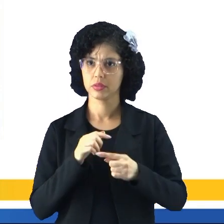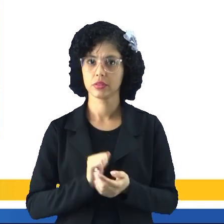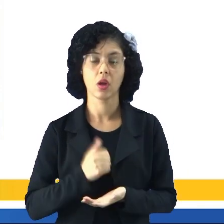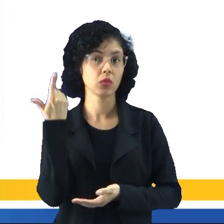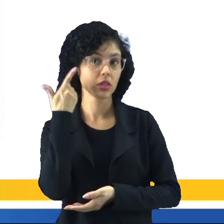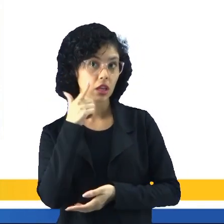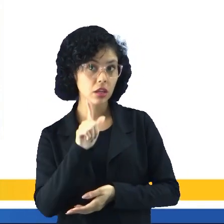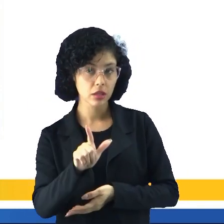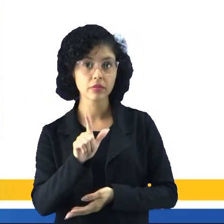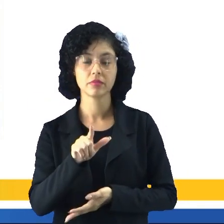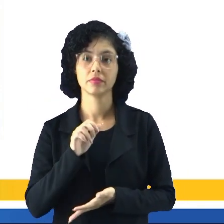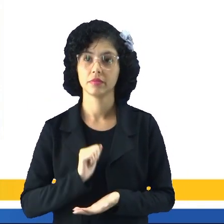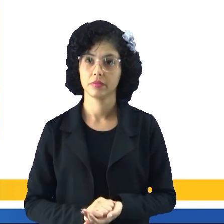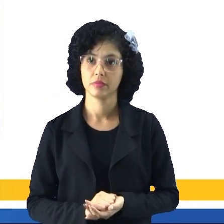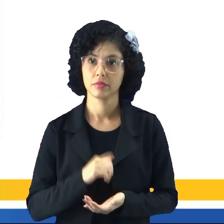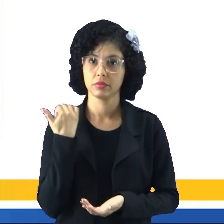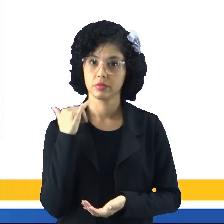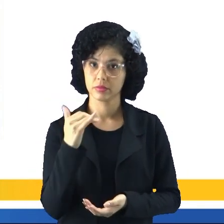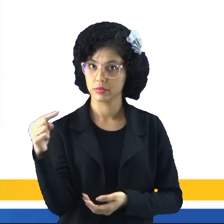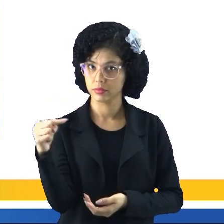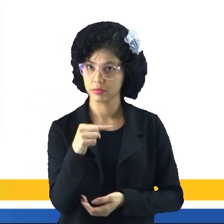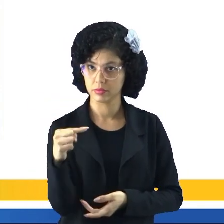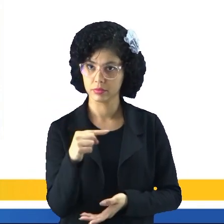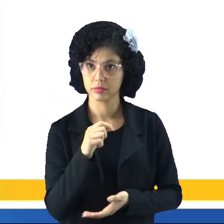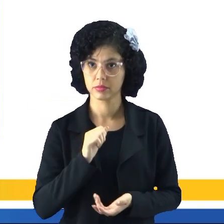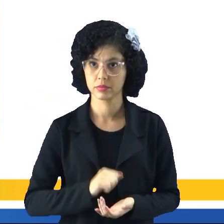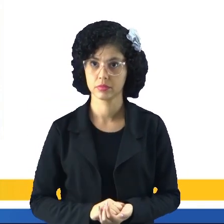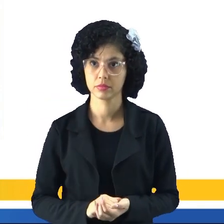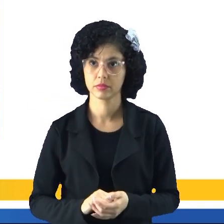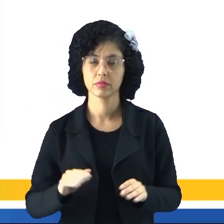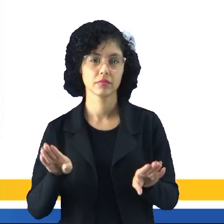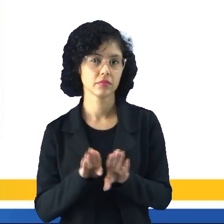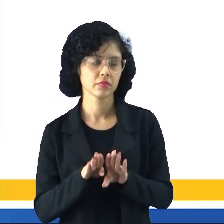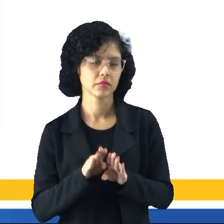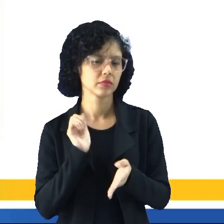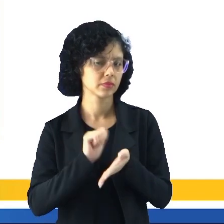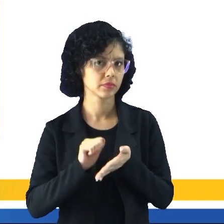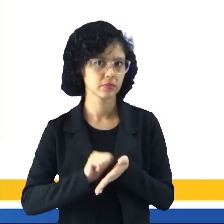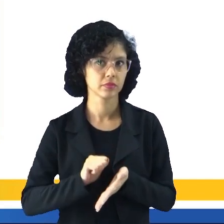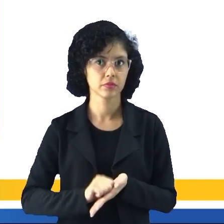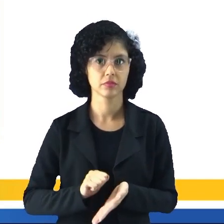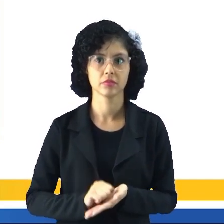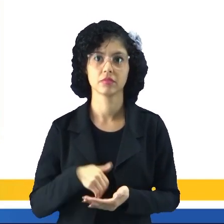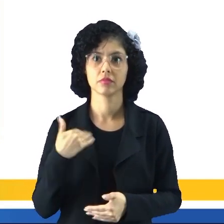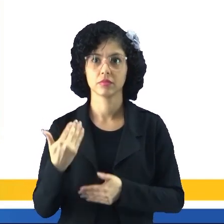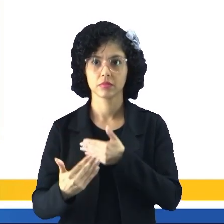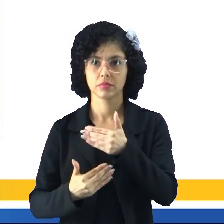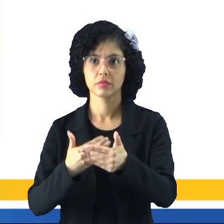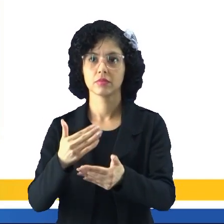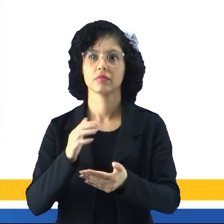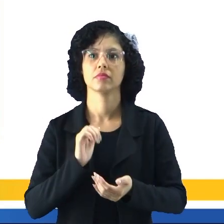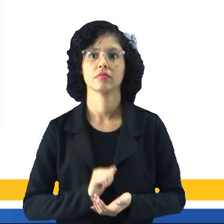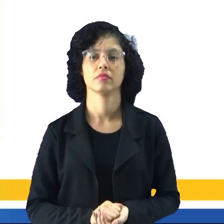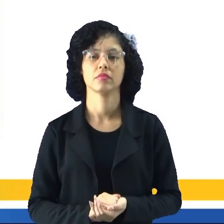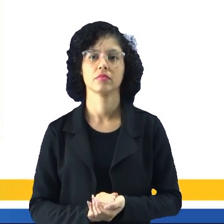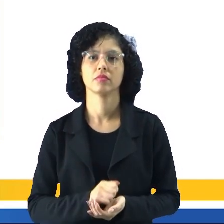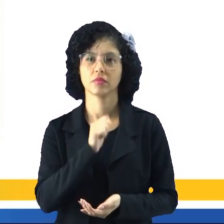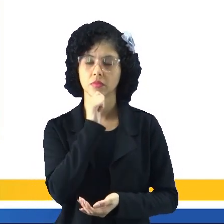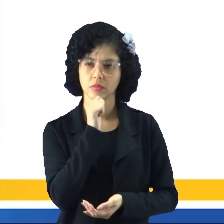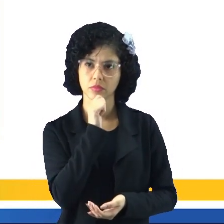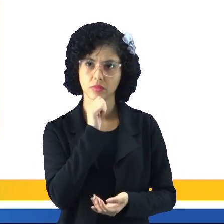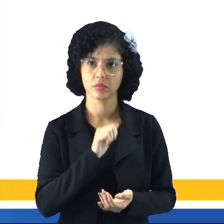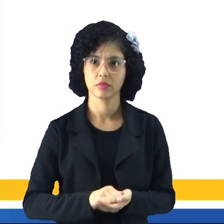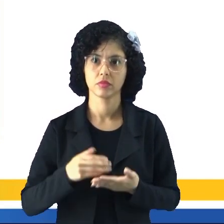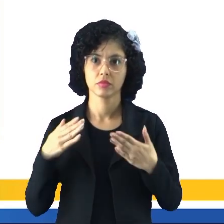que ganha elétrons fica eletrizado negativamente. Detalhe, anotem aí. No processo de eletrização por atrito,